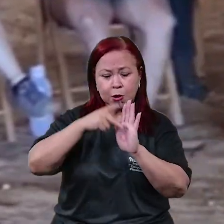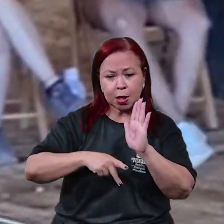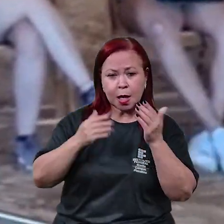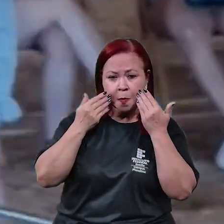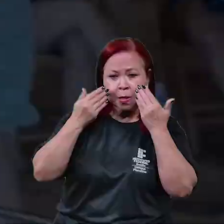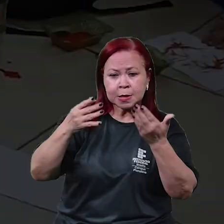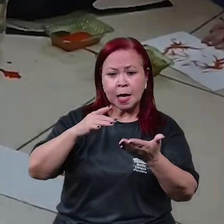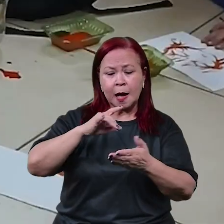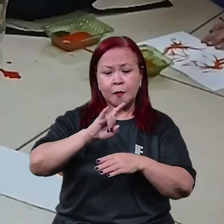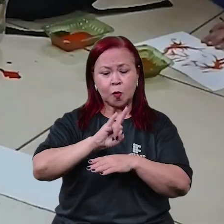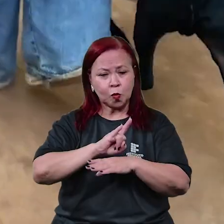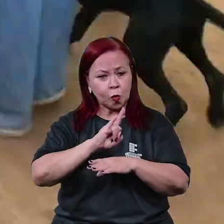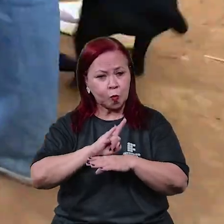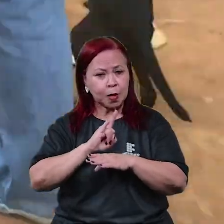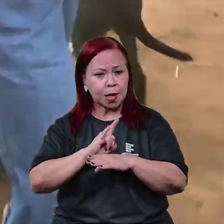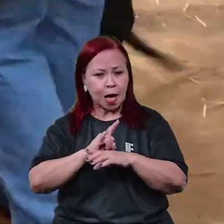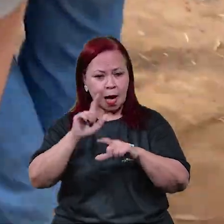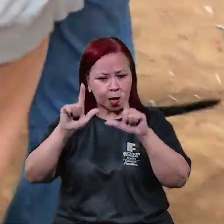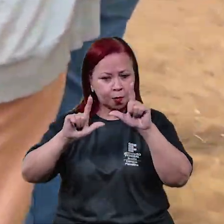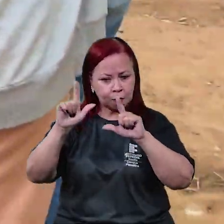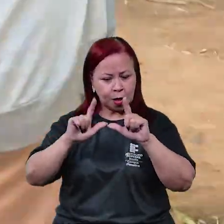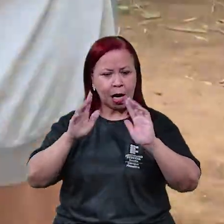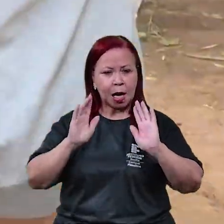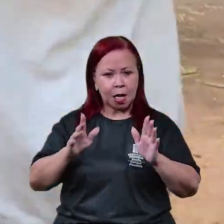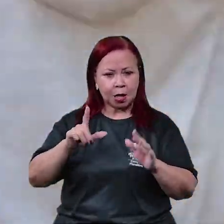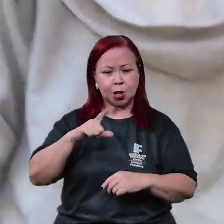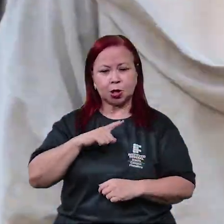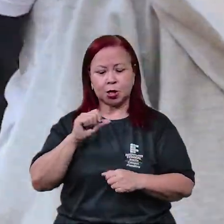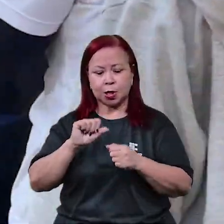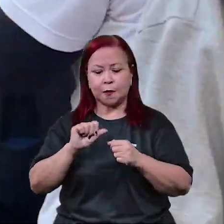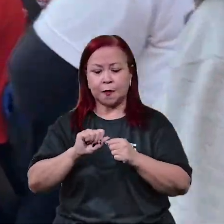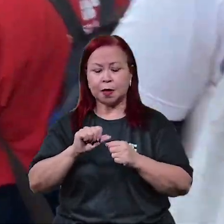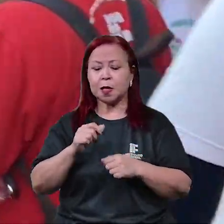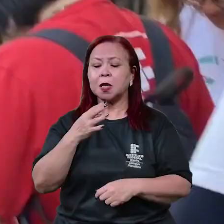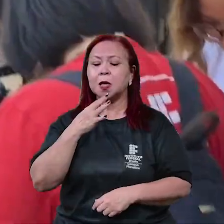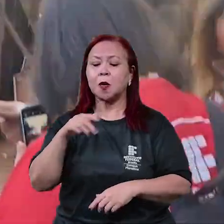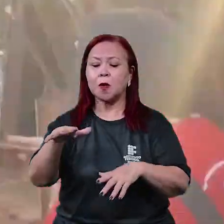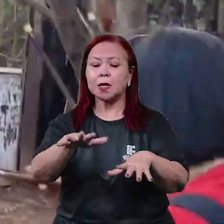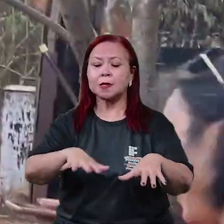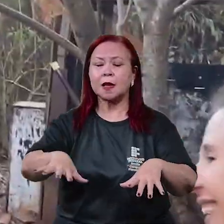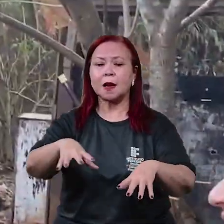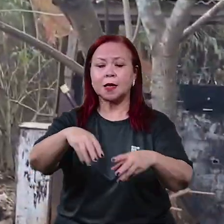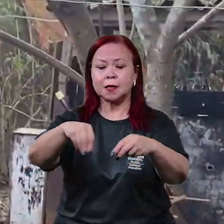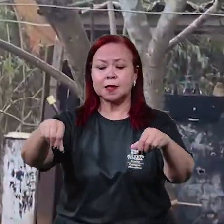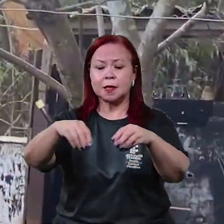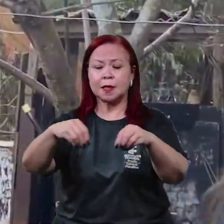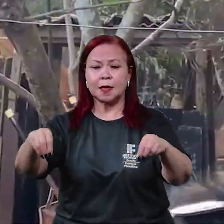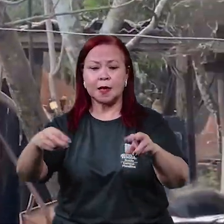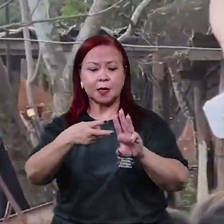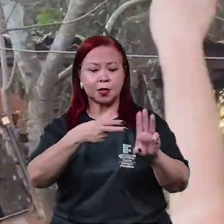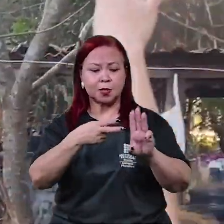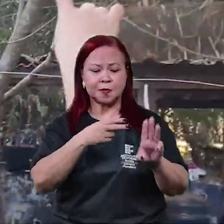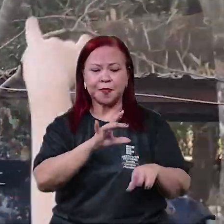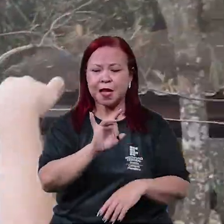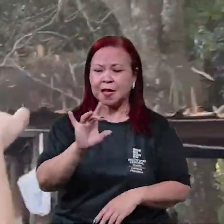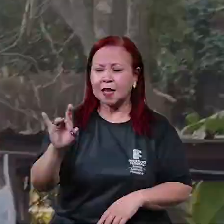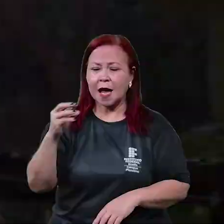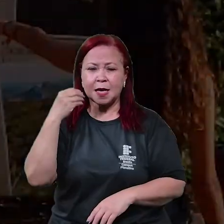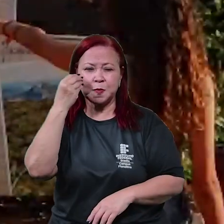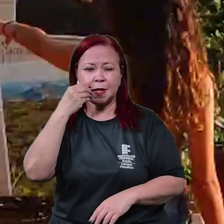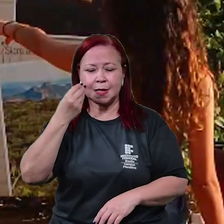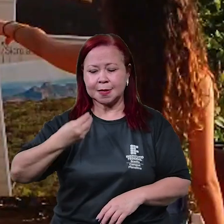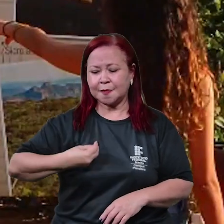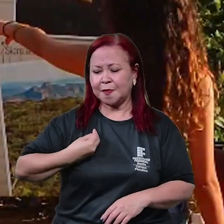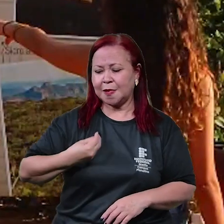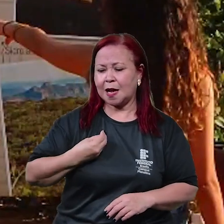apresentava o projeto, apresentava o documentário que a gente já tinha feito e ia conhecer terras indígenas. E em cada